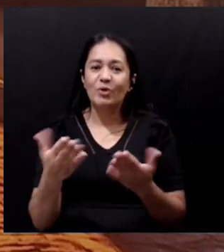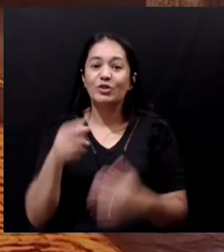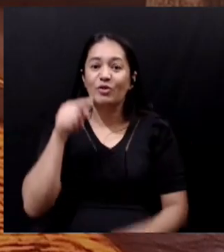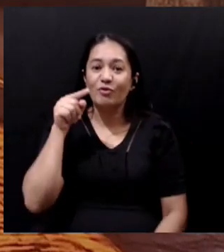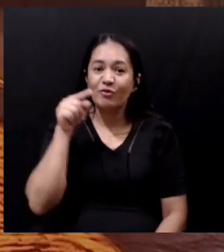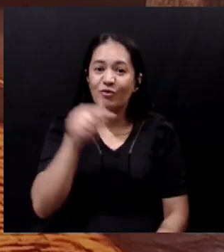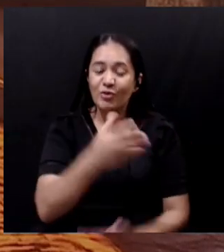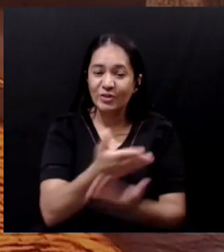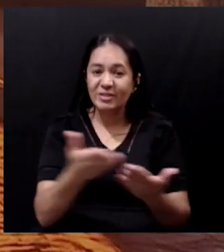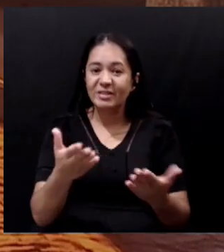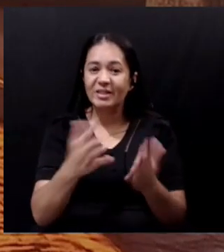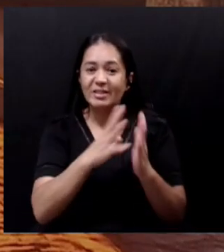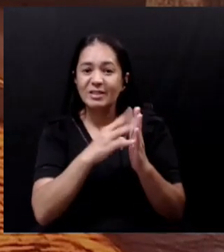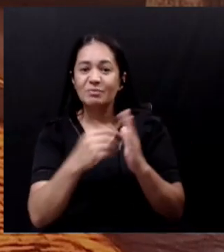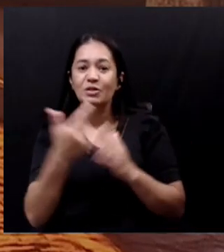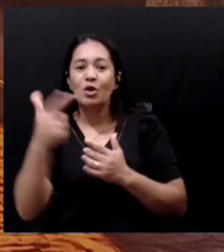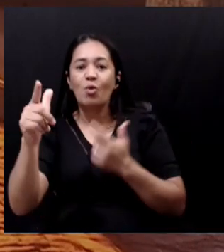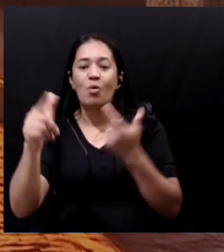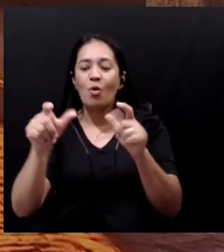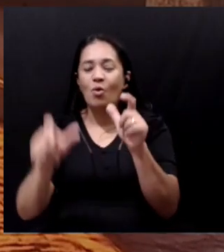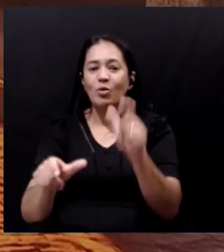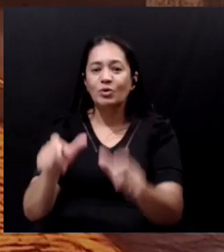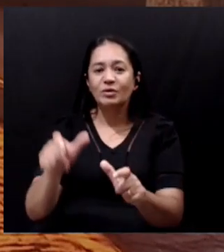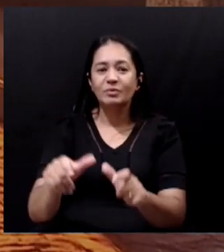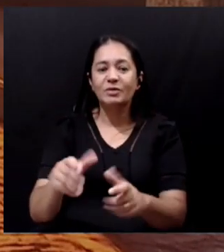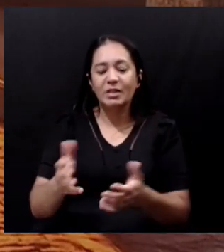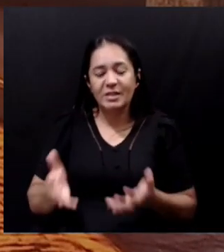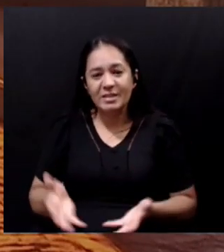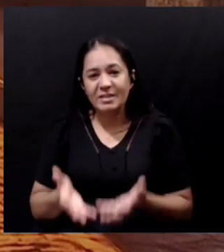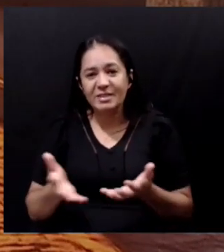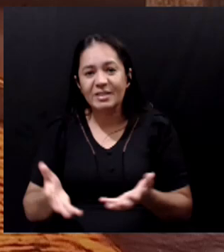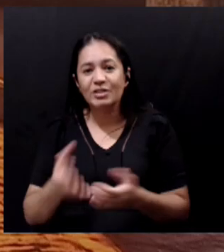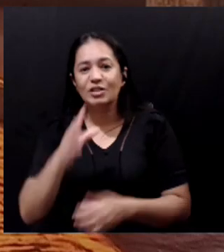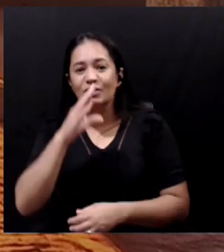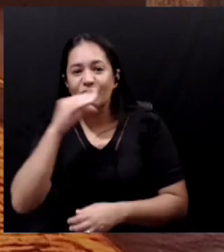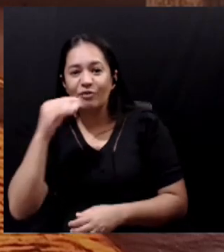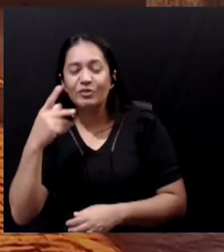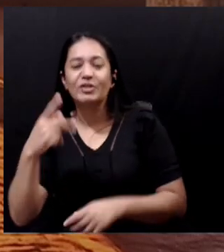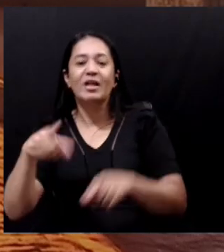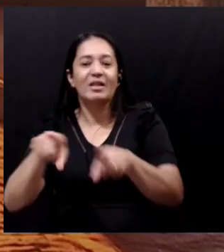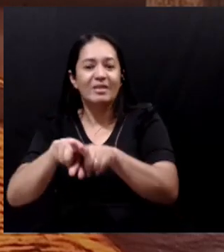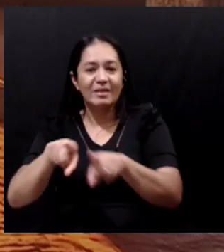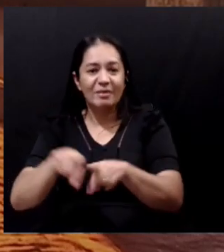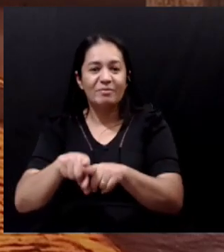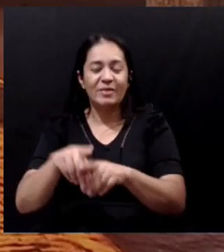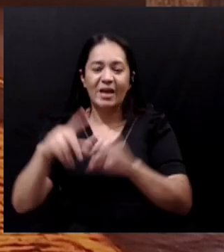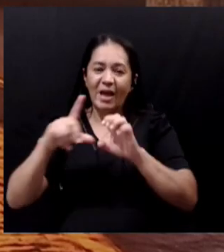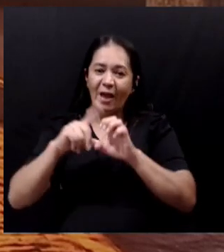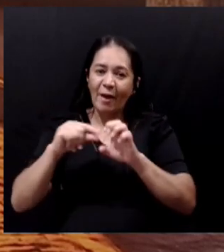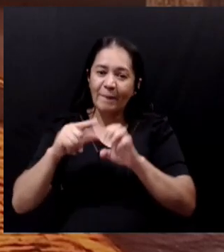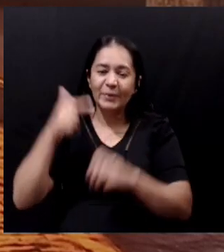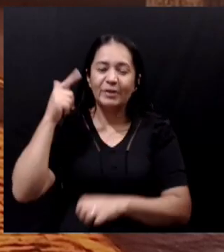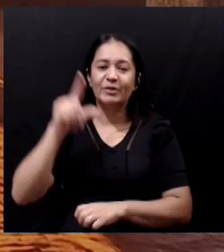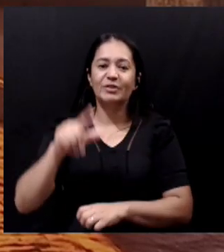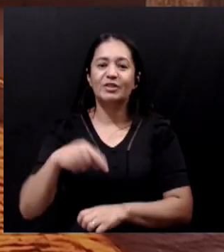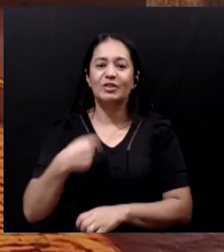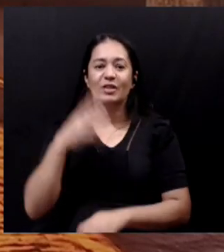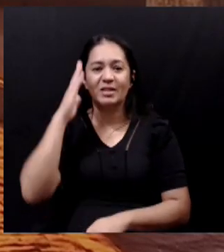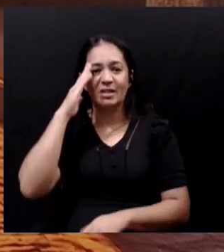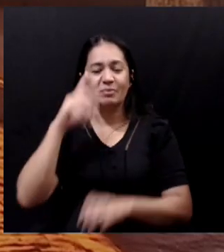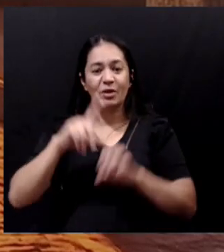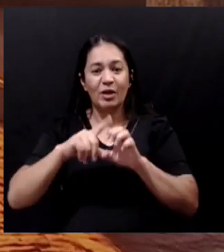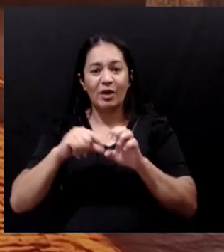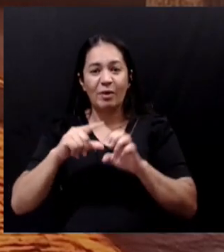outras pessoas, vocês incentivam outras pessoas também a empreender, e a gente sabe que o empreendedorismo não é um negócio